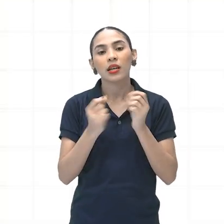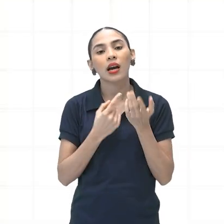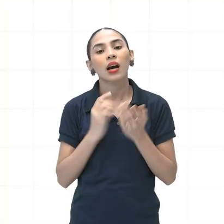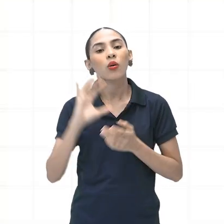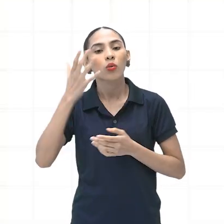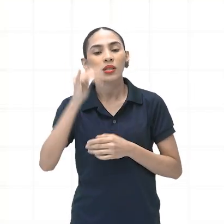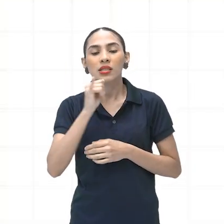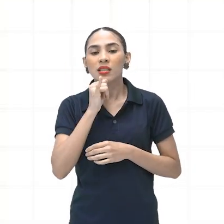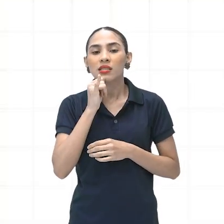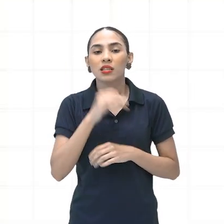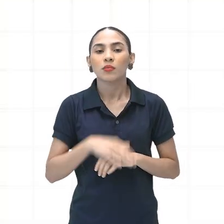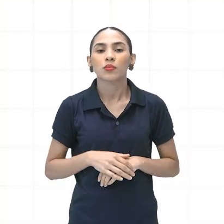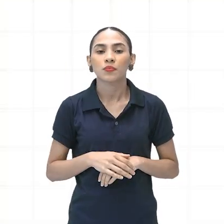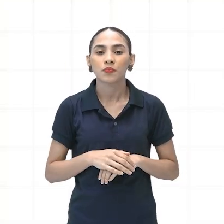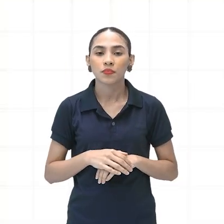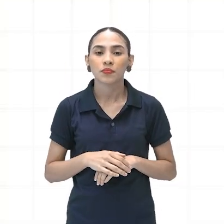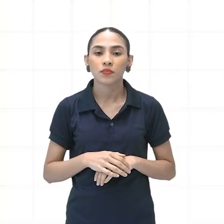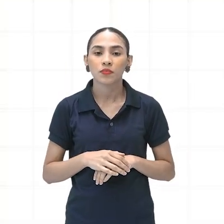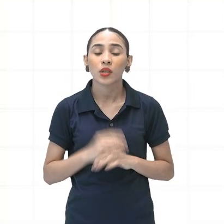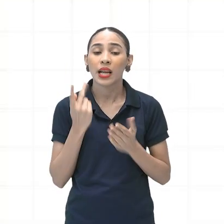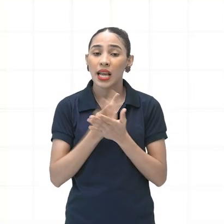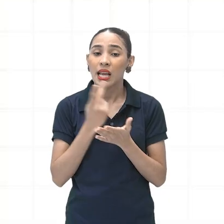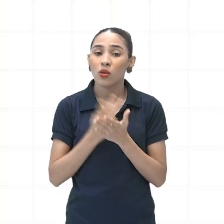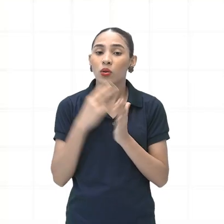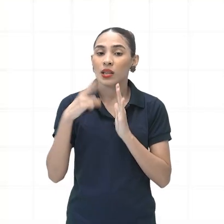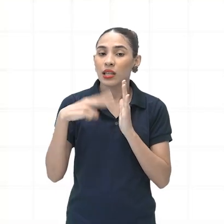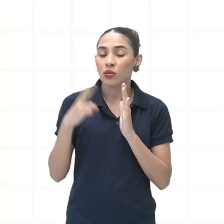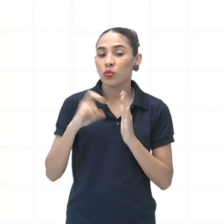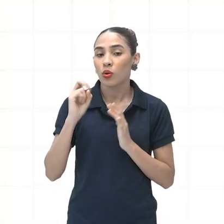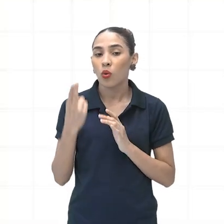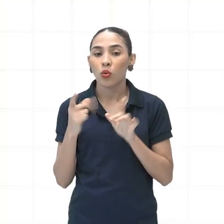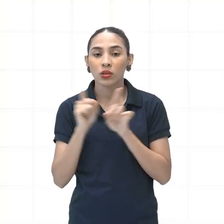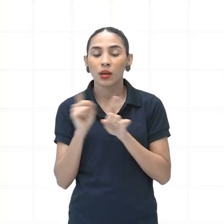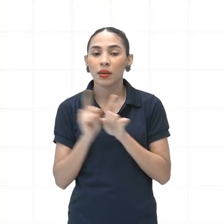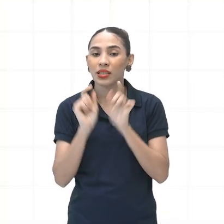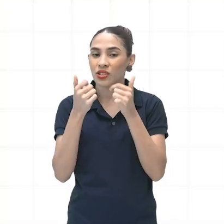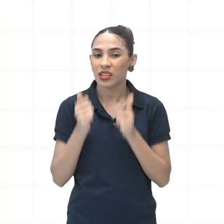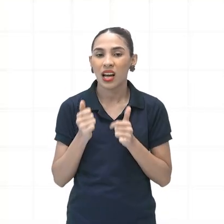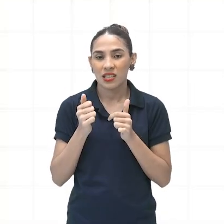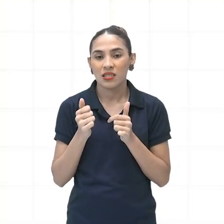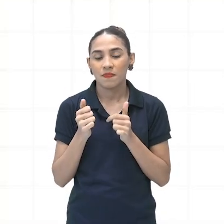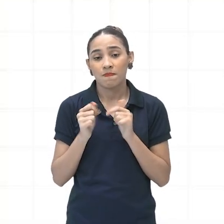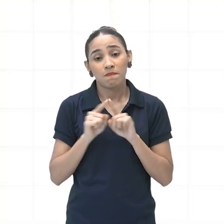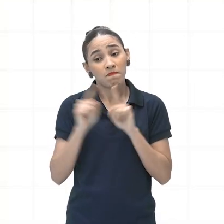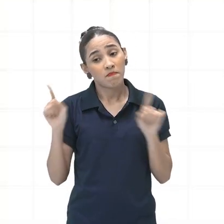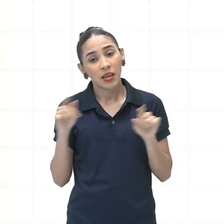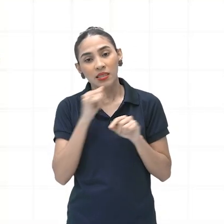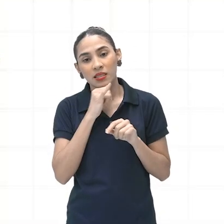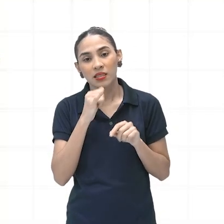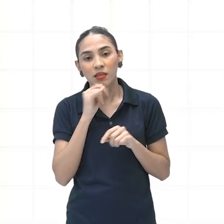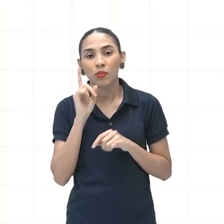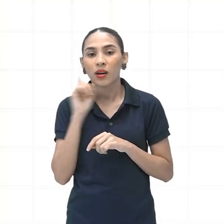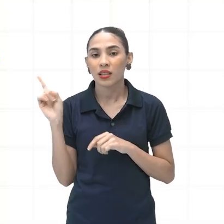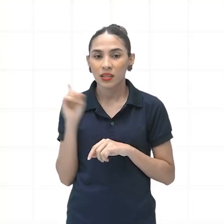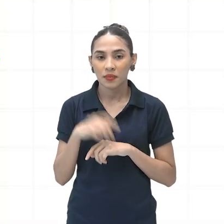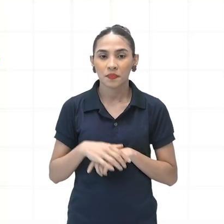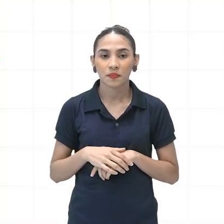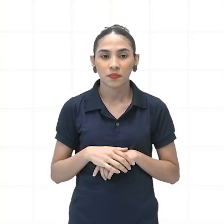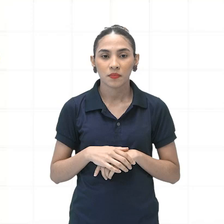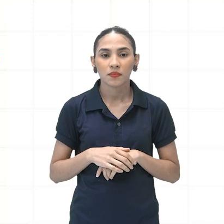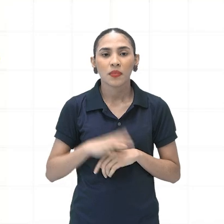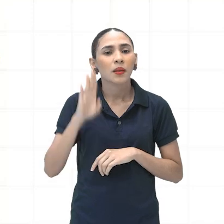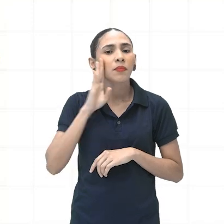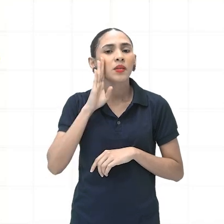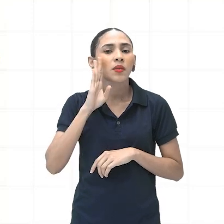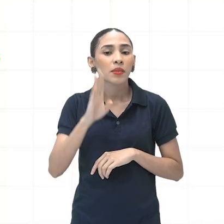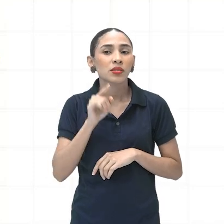né, um erro de leitura ou um erro de interpretação. Mas, por exemplo, esse aqui, ó,